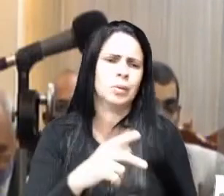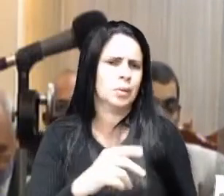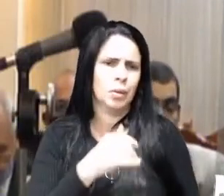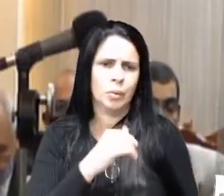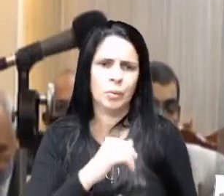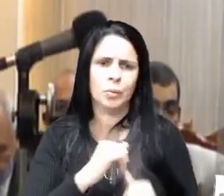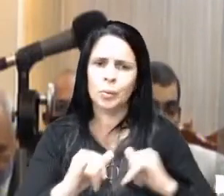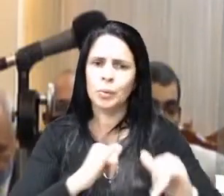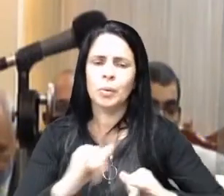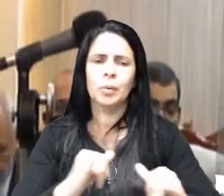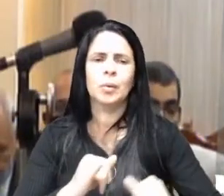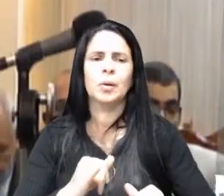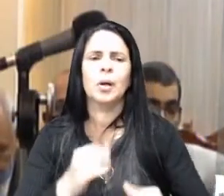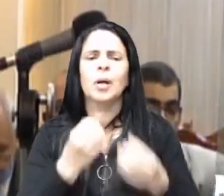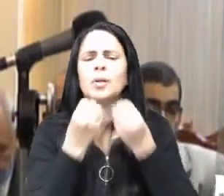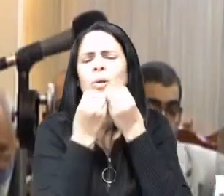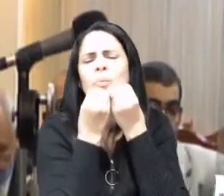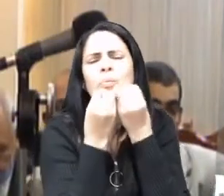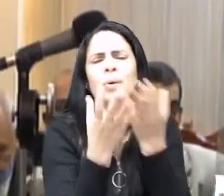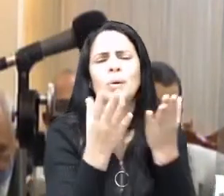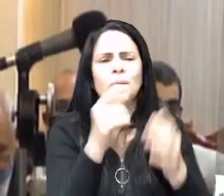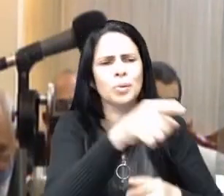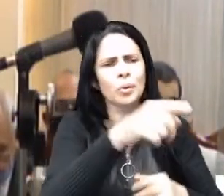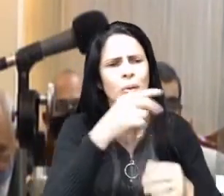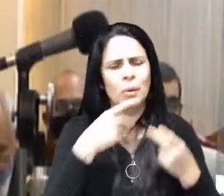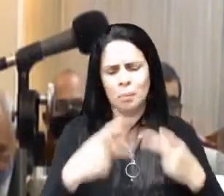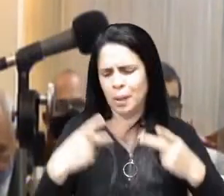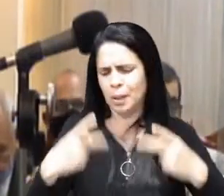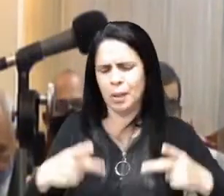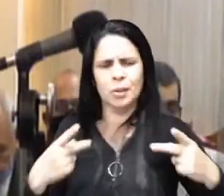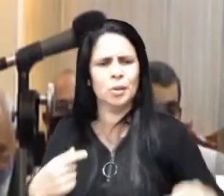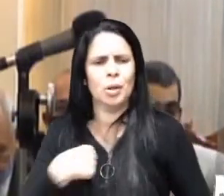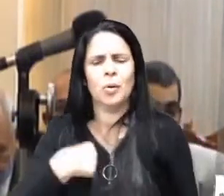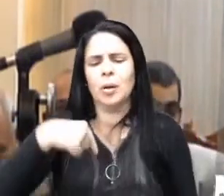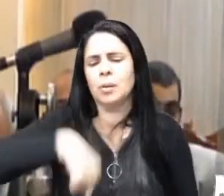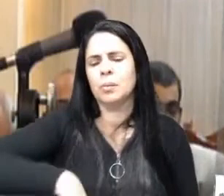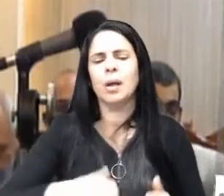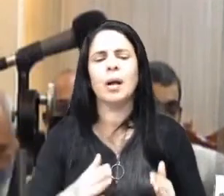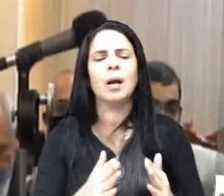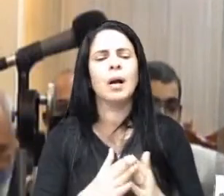pregando, e eu fico aqui em casa deitado no sofá comendo pipoca.